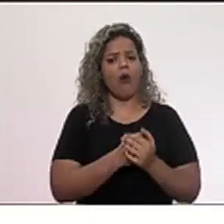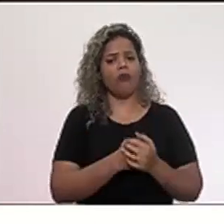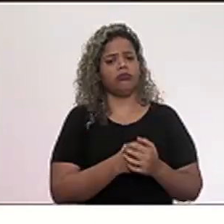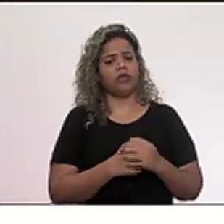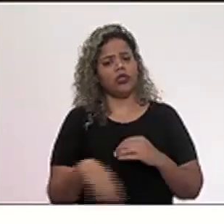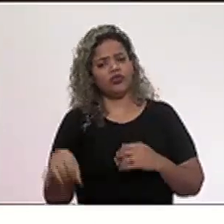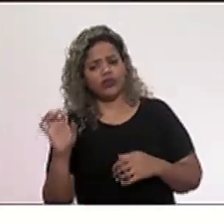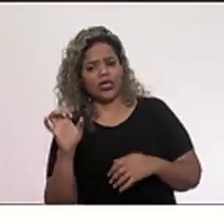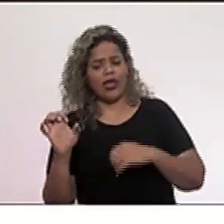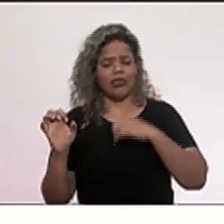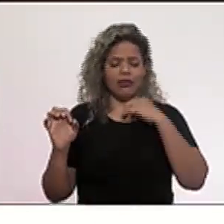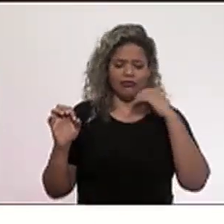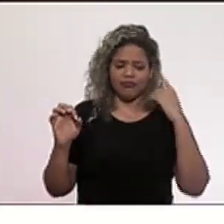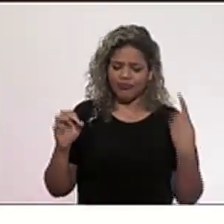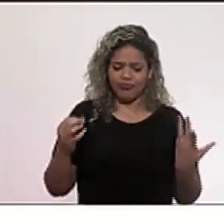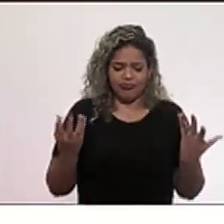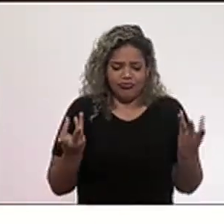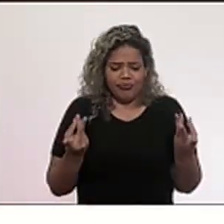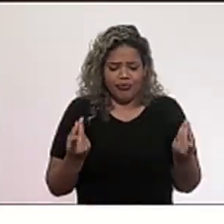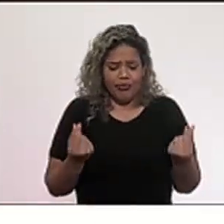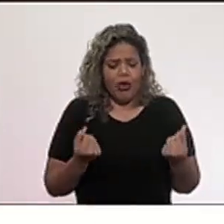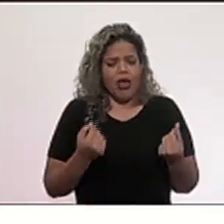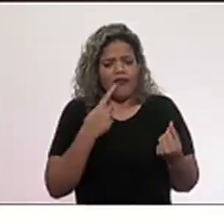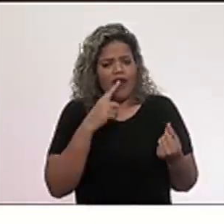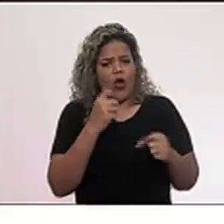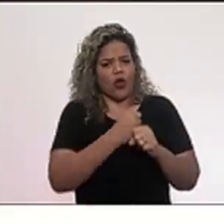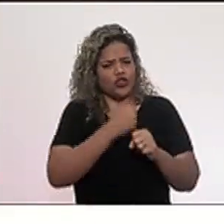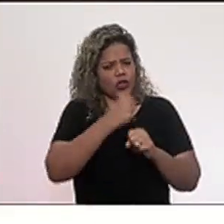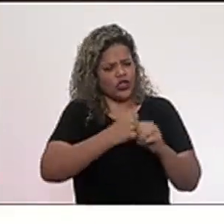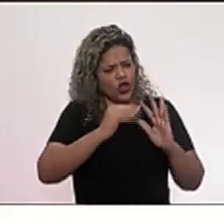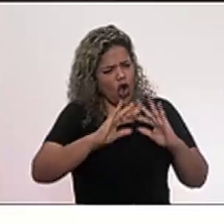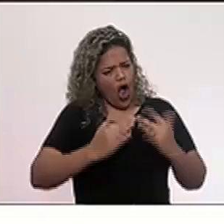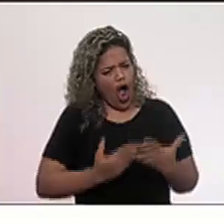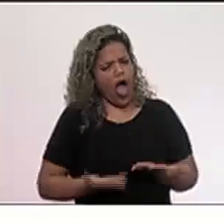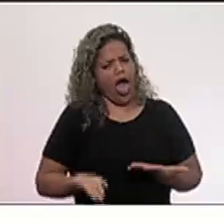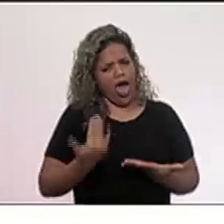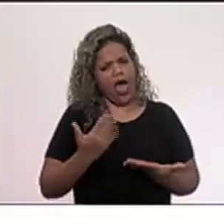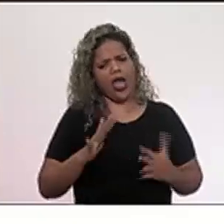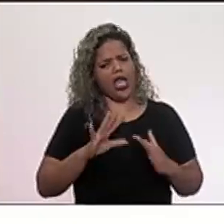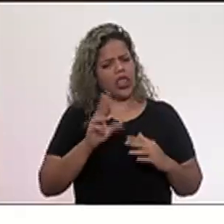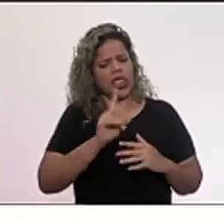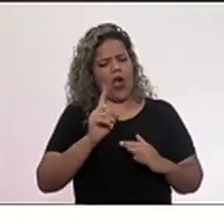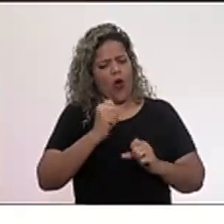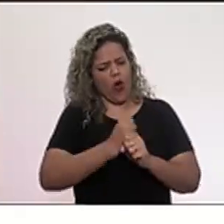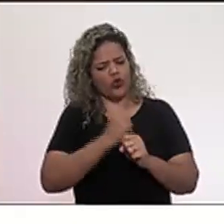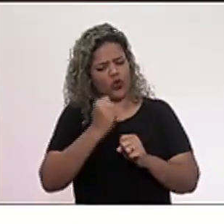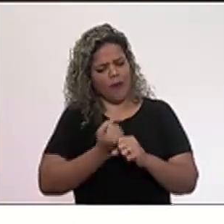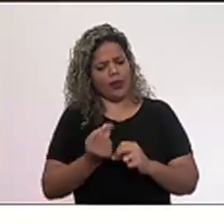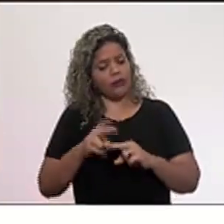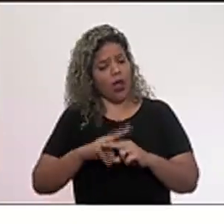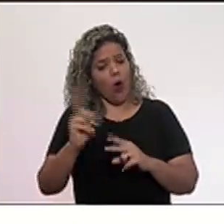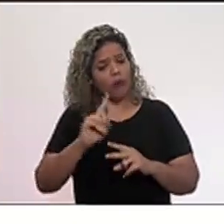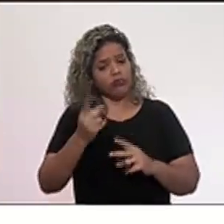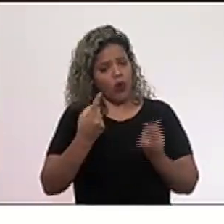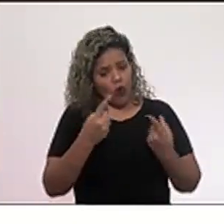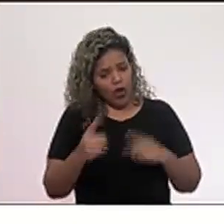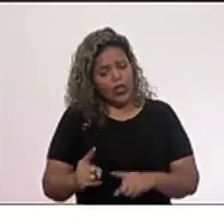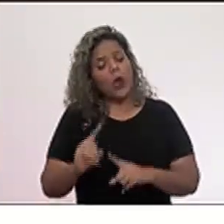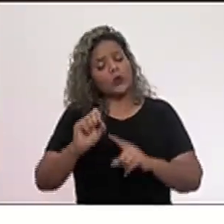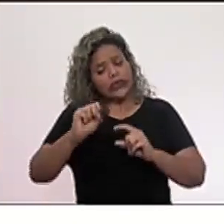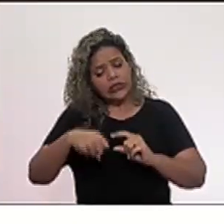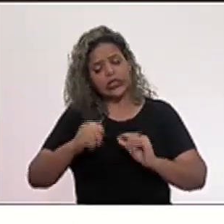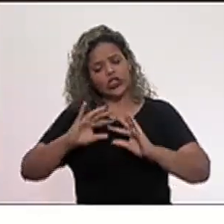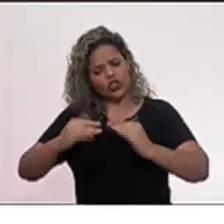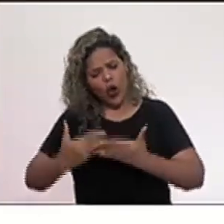esquerda obscura, que vamos construir escolas e não construir presídios. Ao contrário, vamos construir escolas